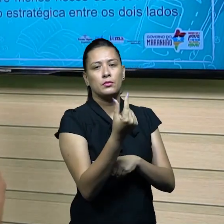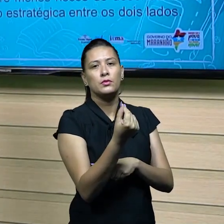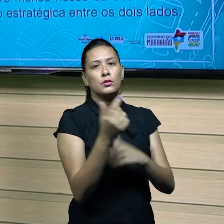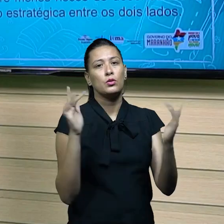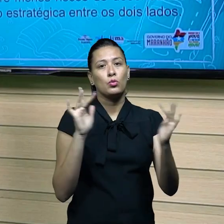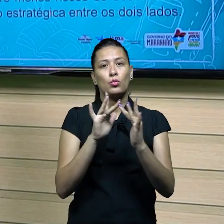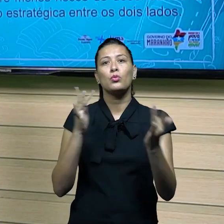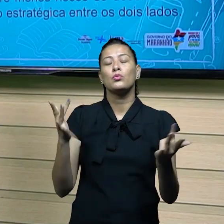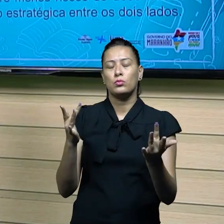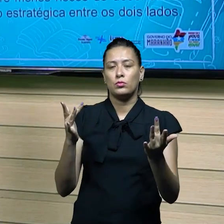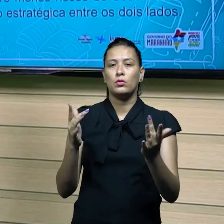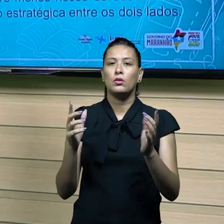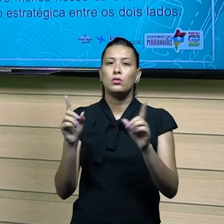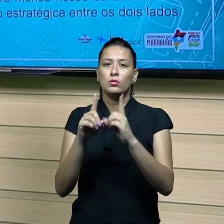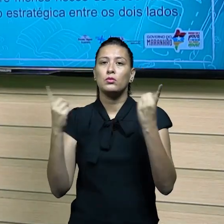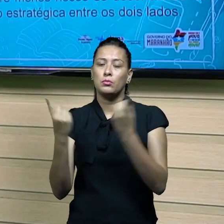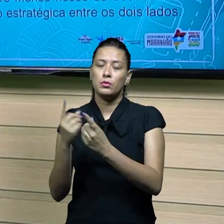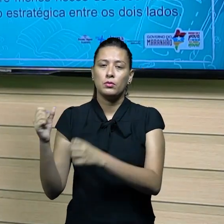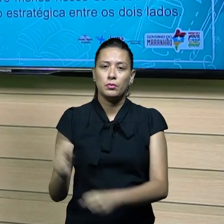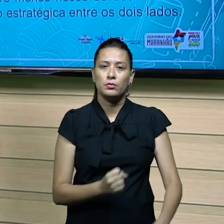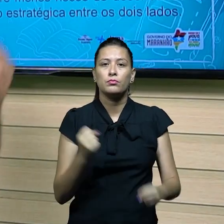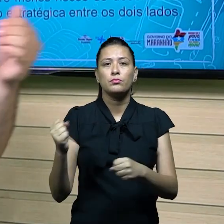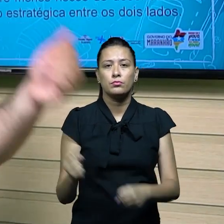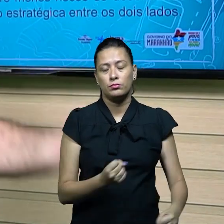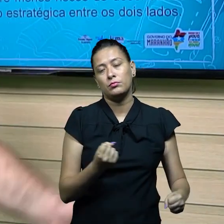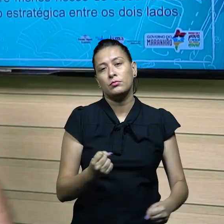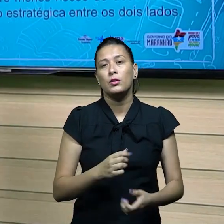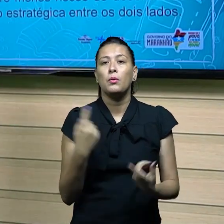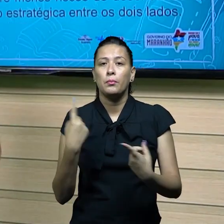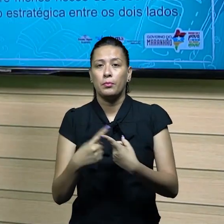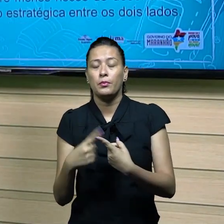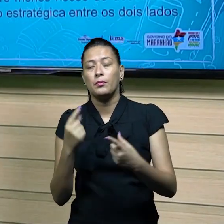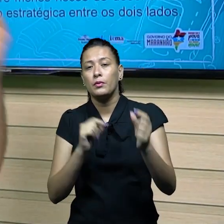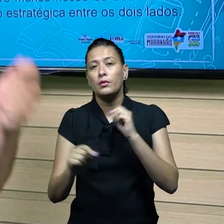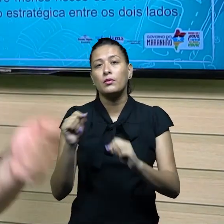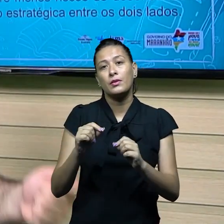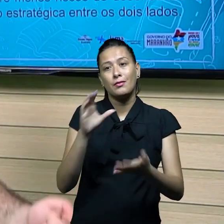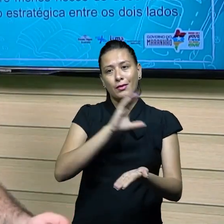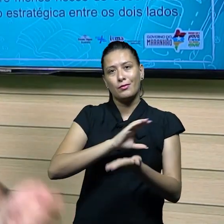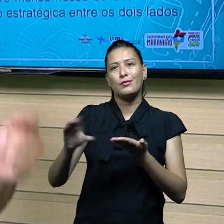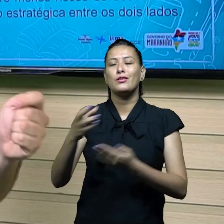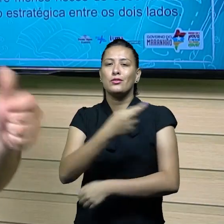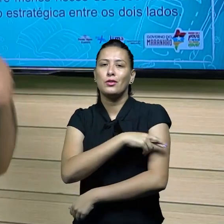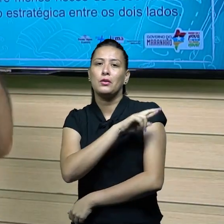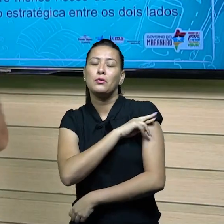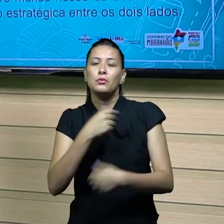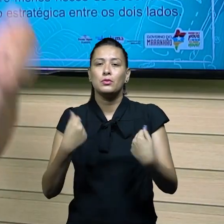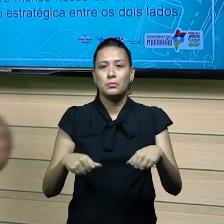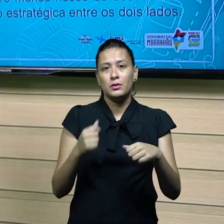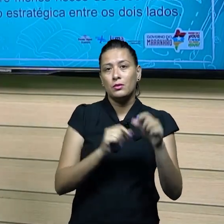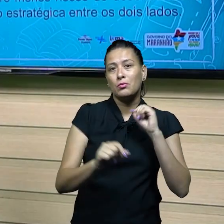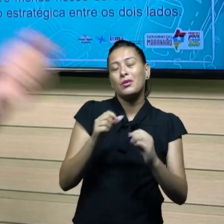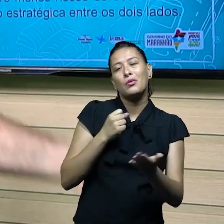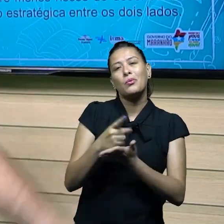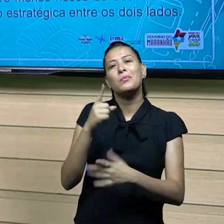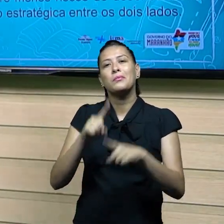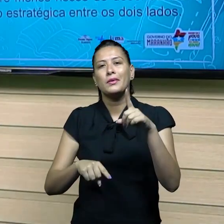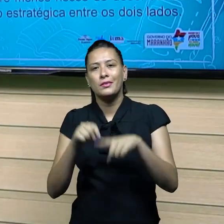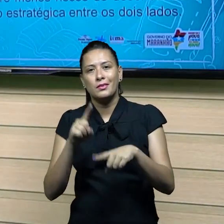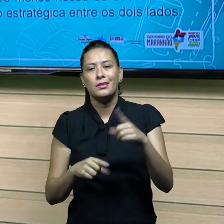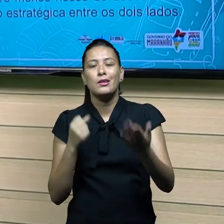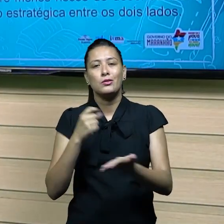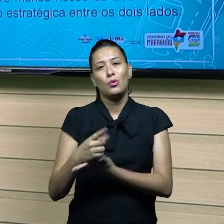setor dos serviços gerais, com a parte operacional. Por quê? Porque ele vai investir recursos, tem que fazer compra de materiais, tem que fazer compra de fardamentos para